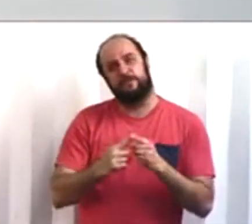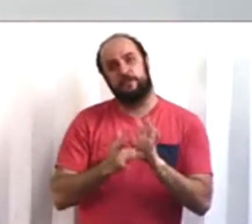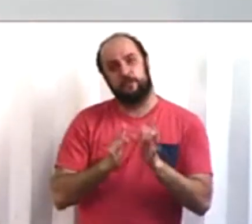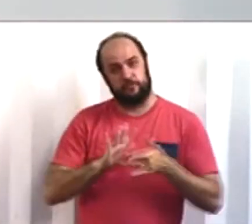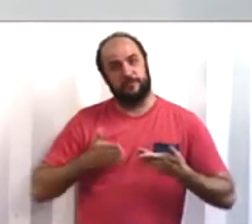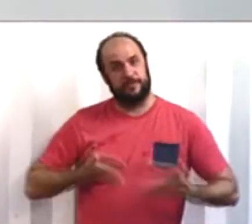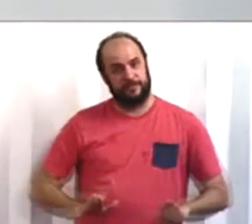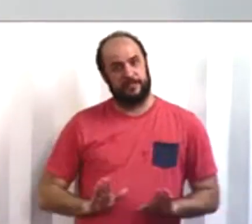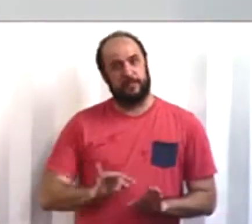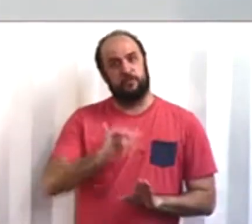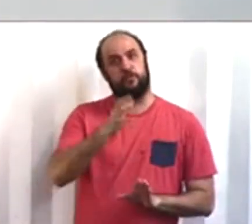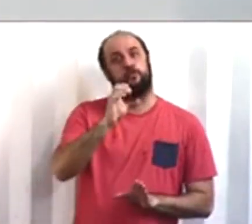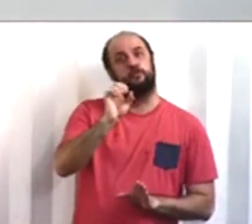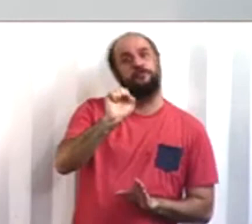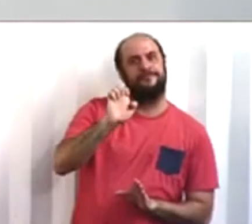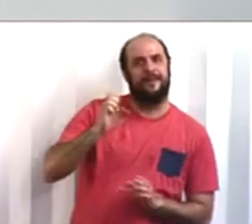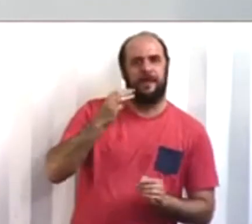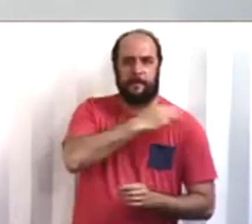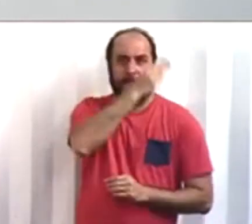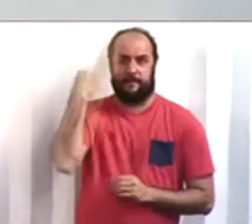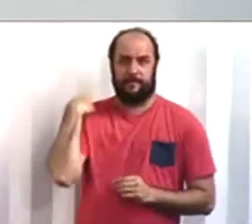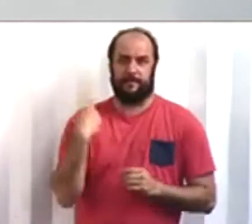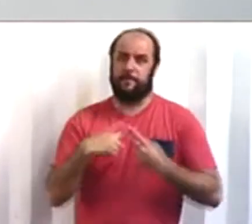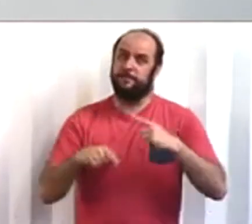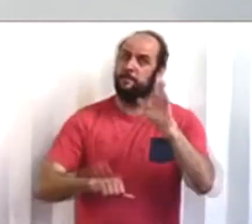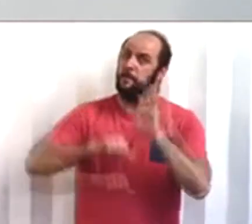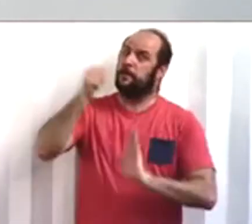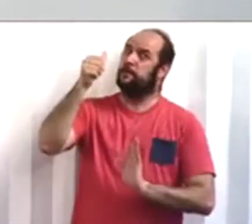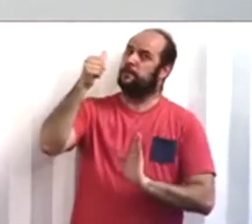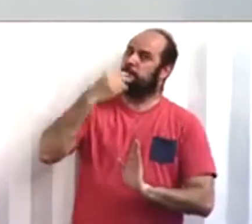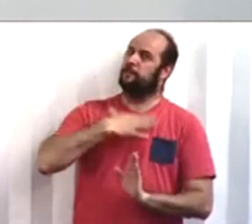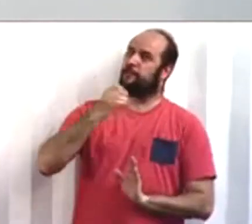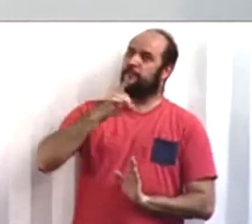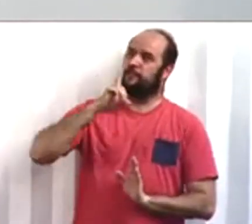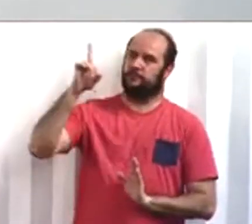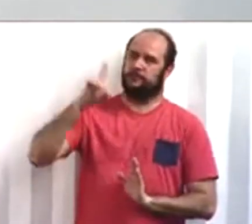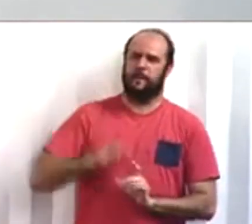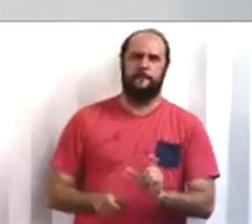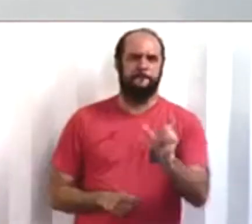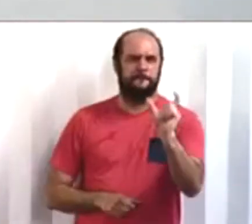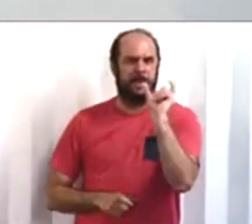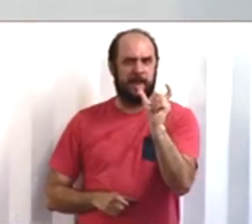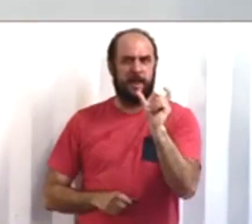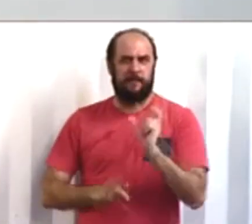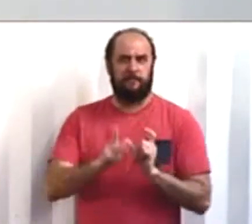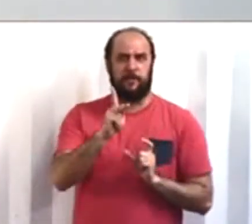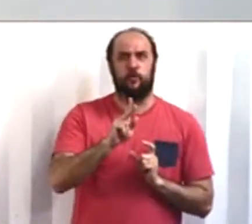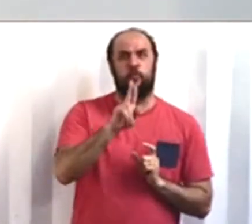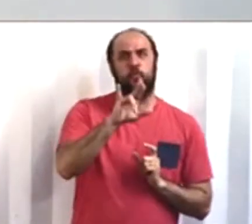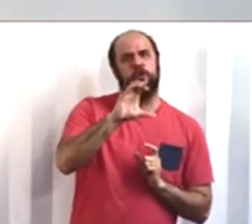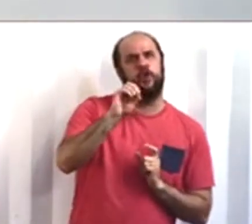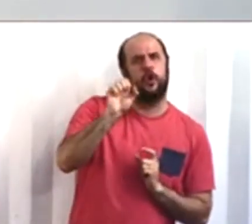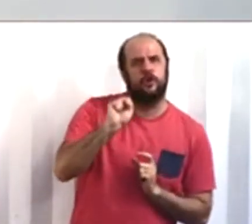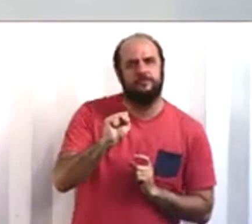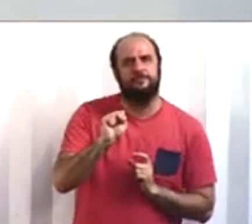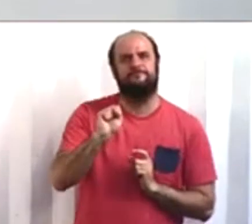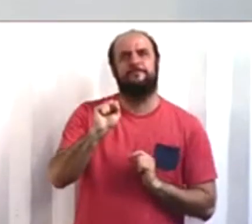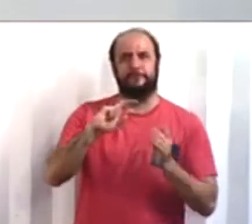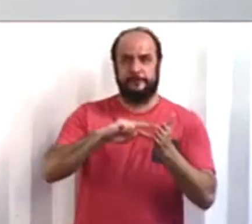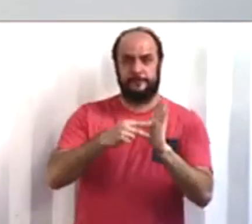de Maria, mas antes ele é filho de Deus. O termo huios, filho de Deus, descendente de